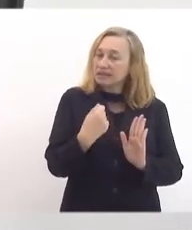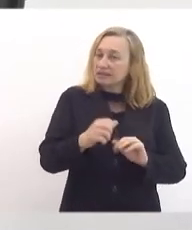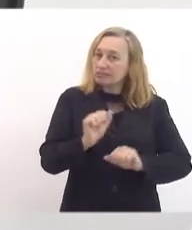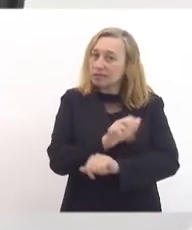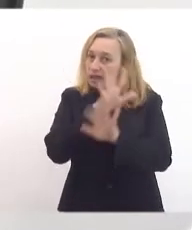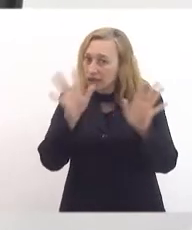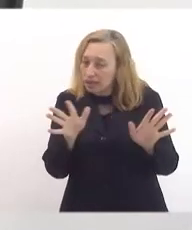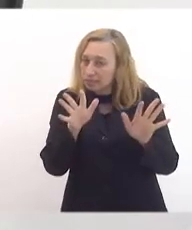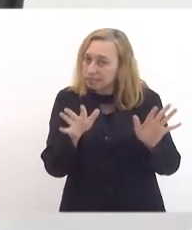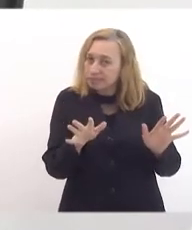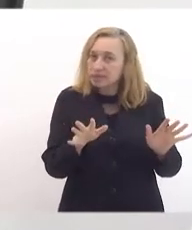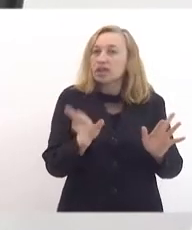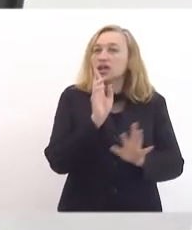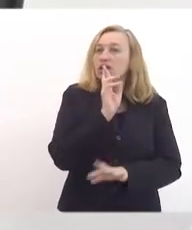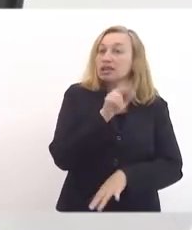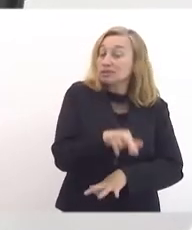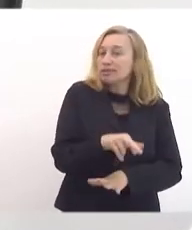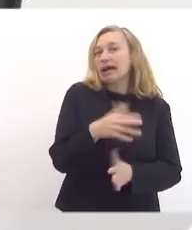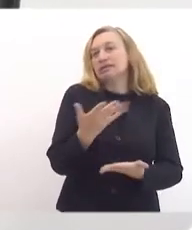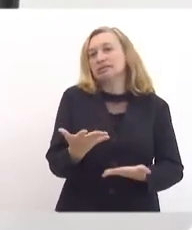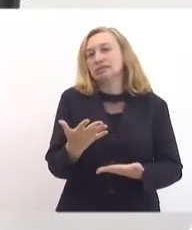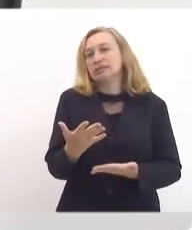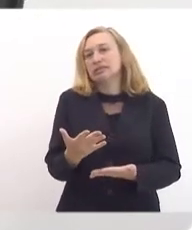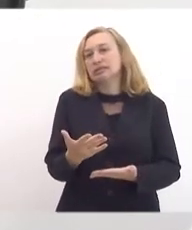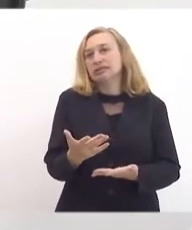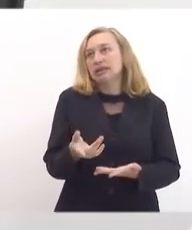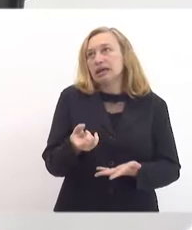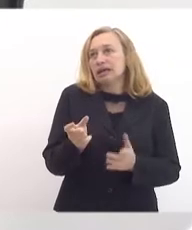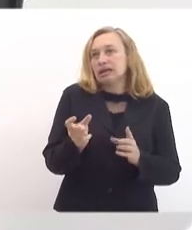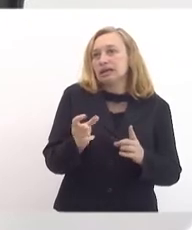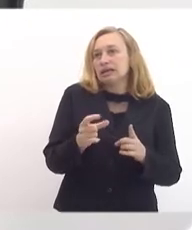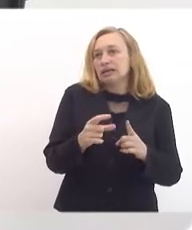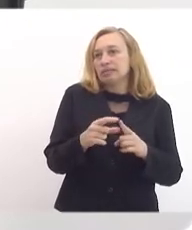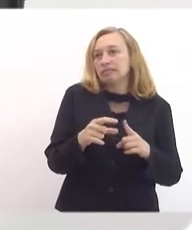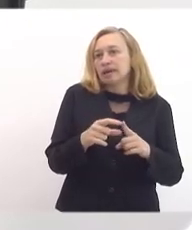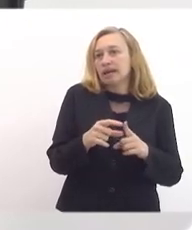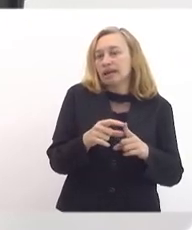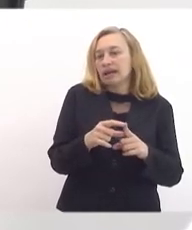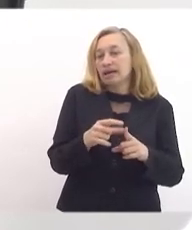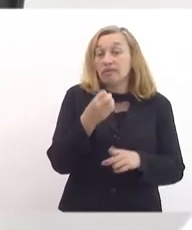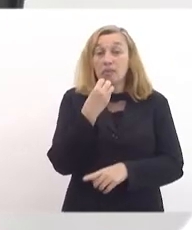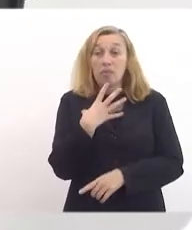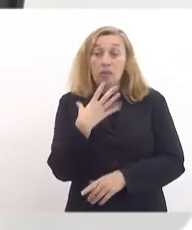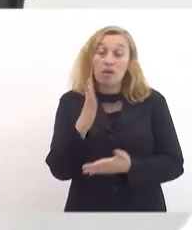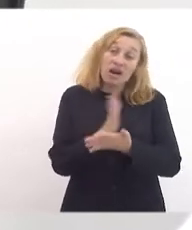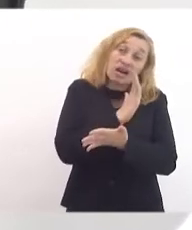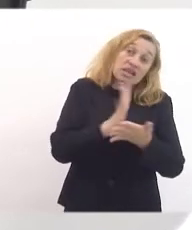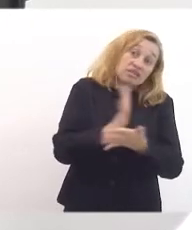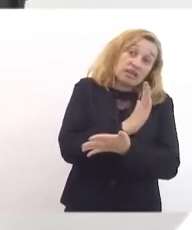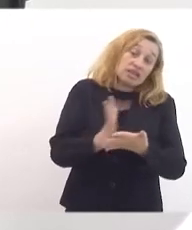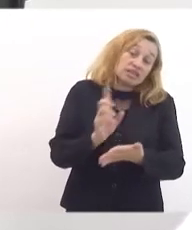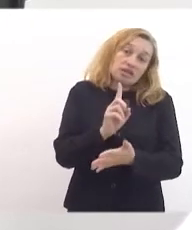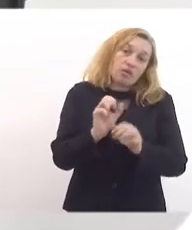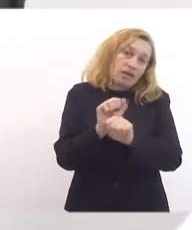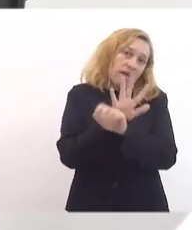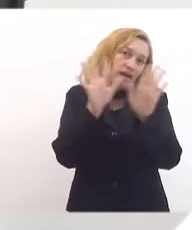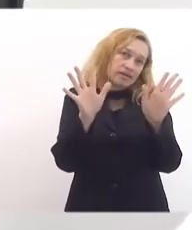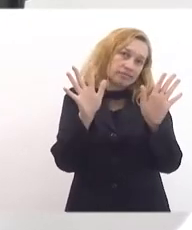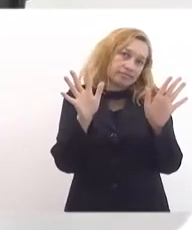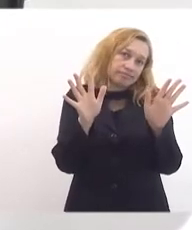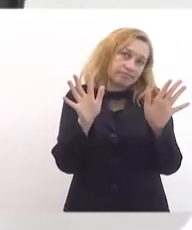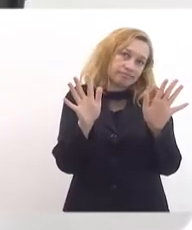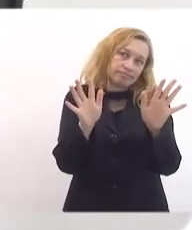ficar Clara e resultados a palavra positivo muitas vezes ela não é Clara também